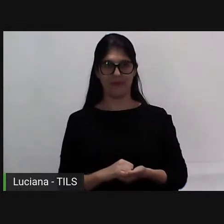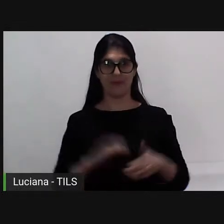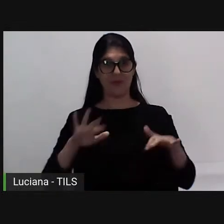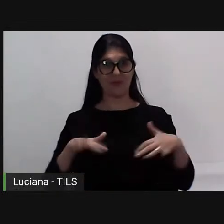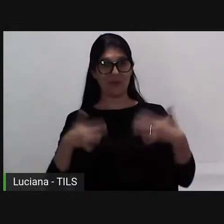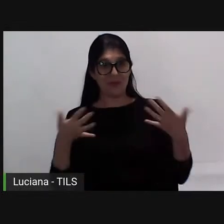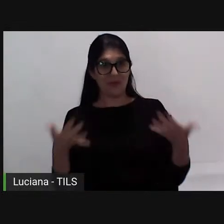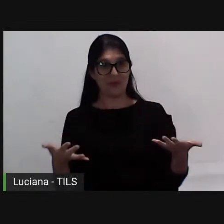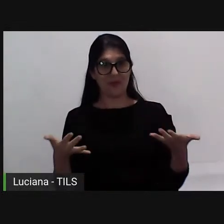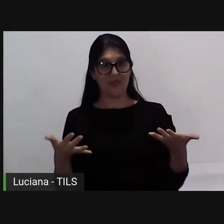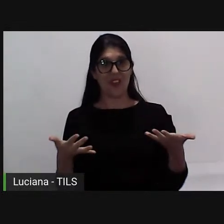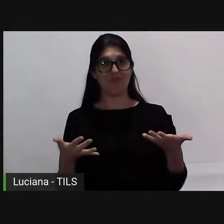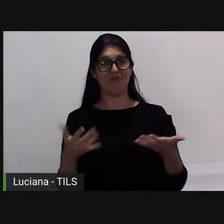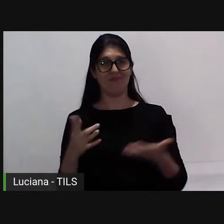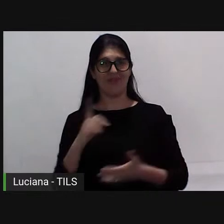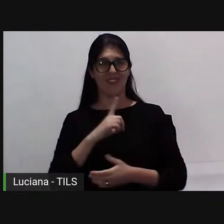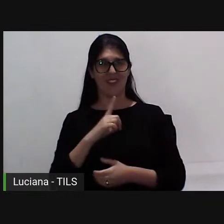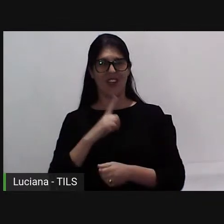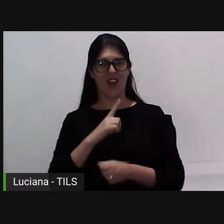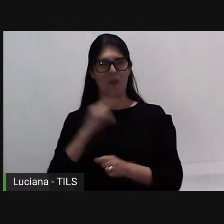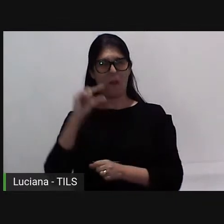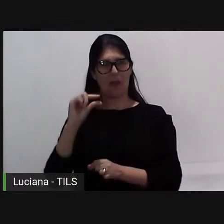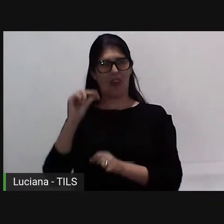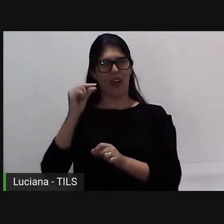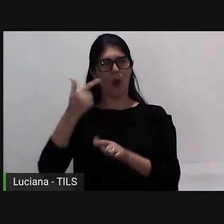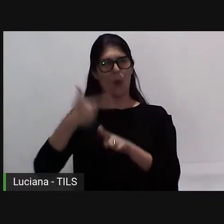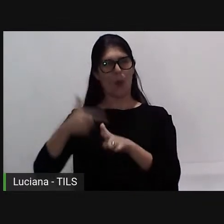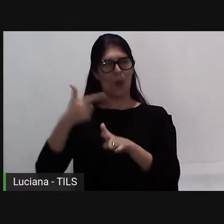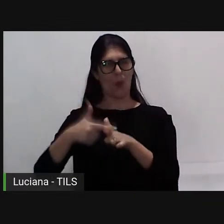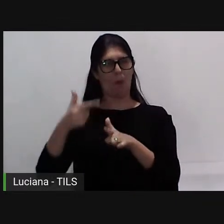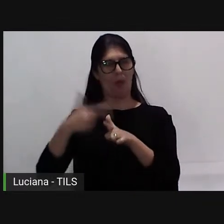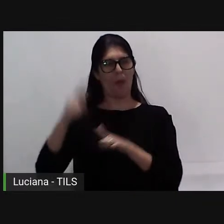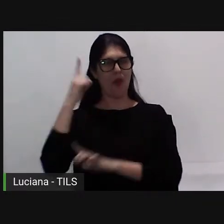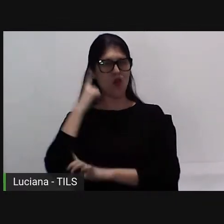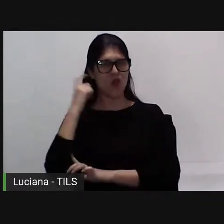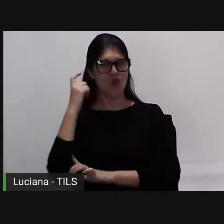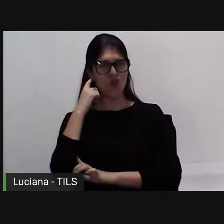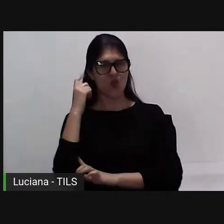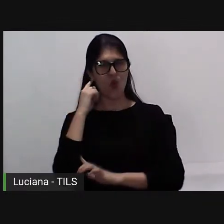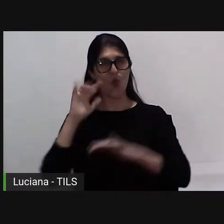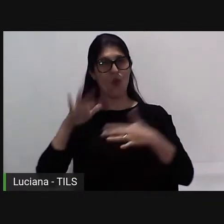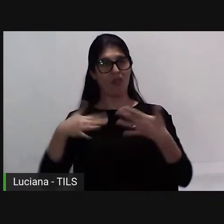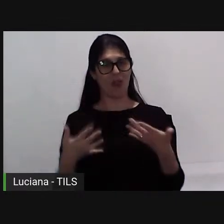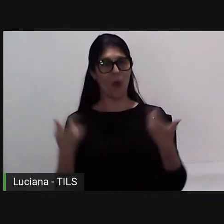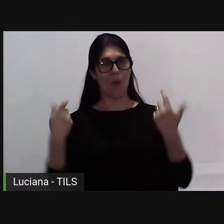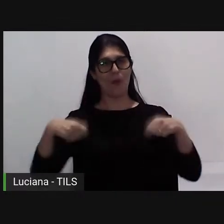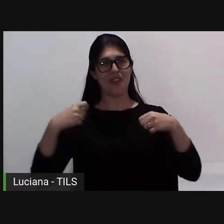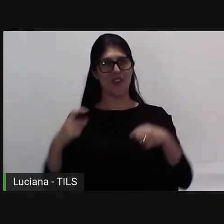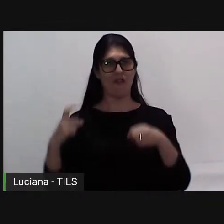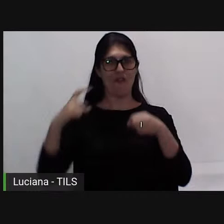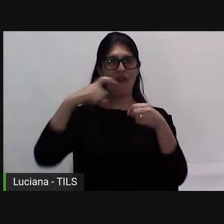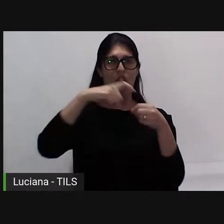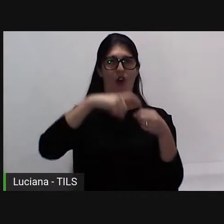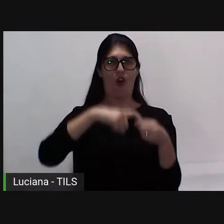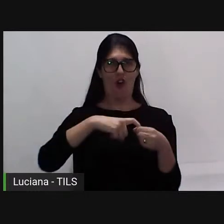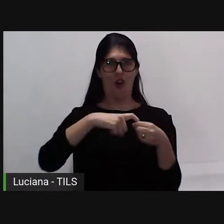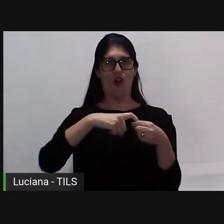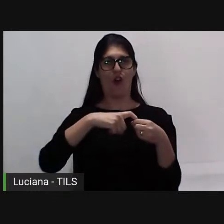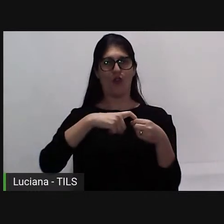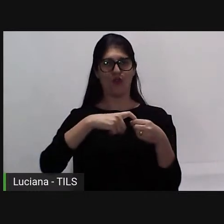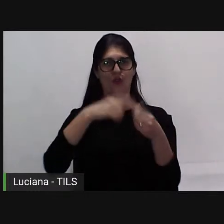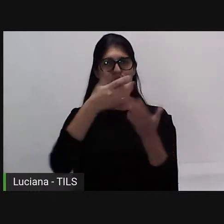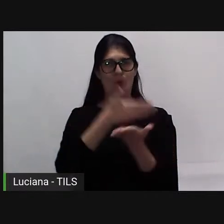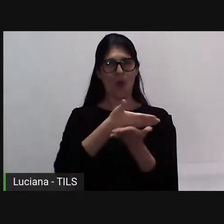Então, pessoal, nós tivemos um pequeno problema com o som, então a gente vai retornar ao ponto de